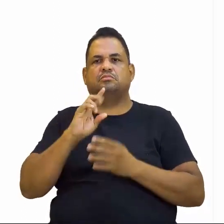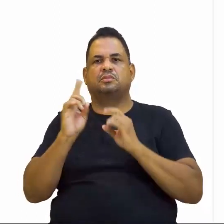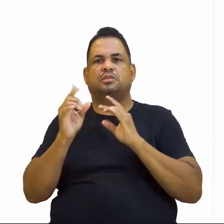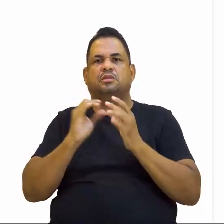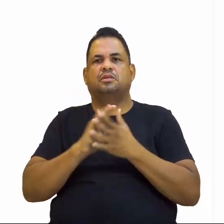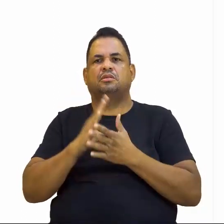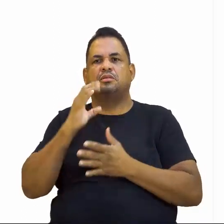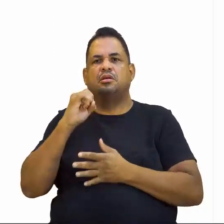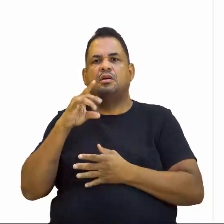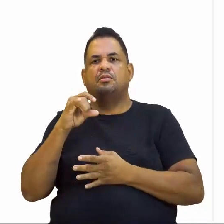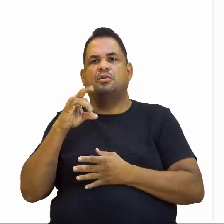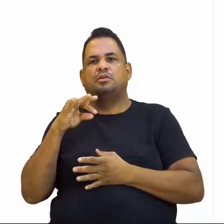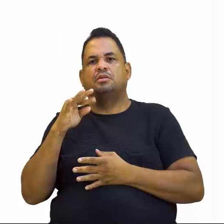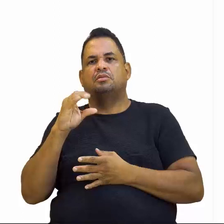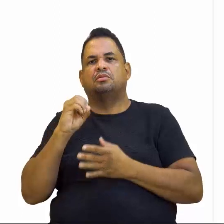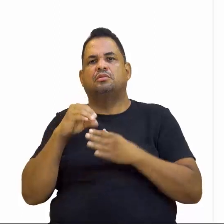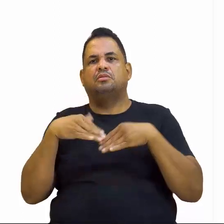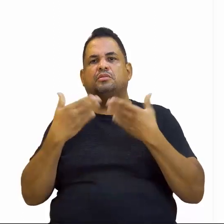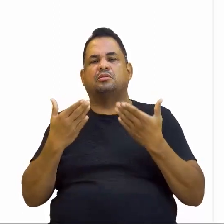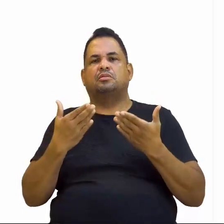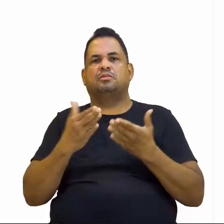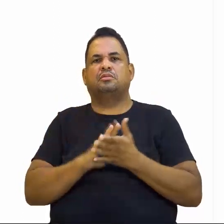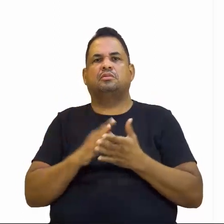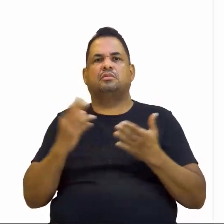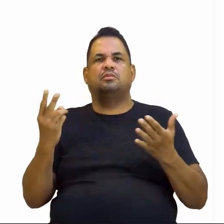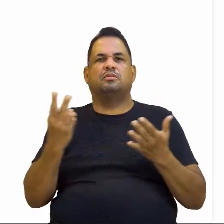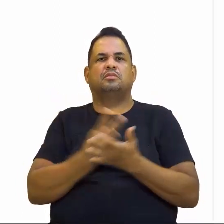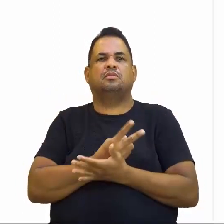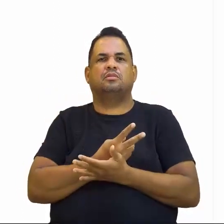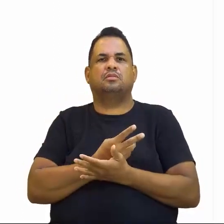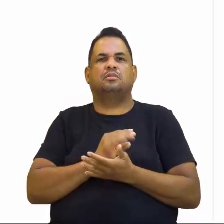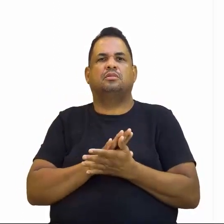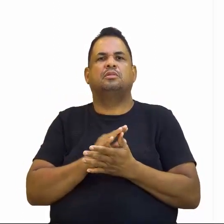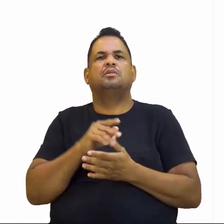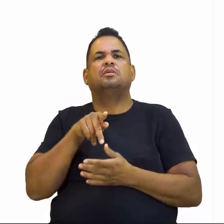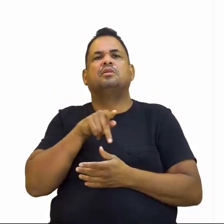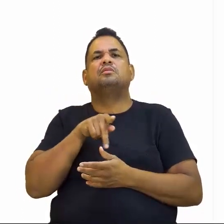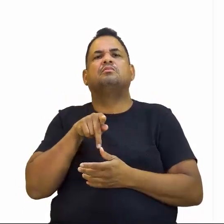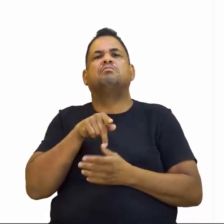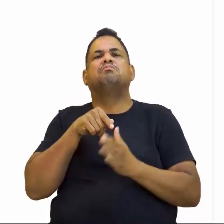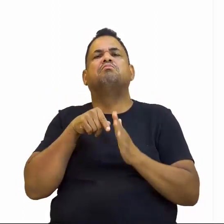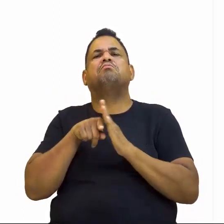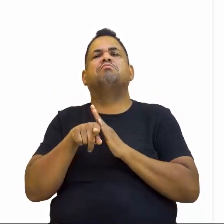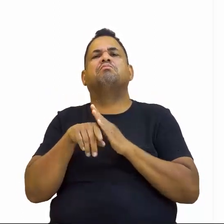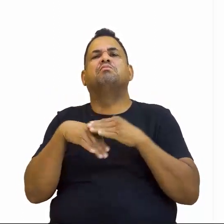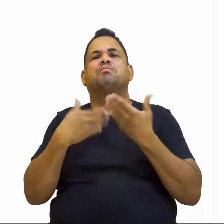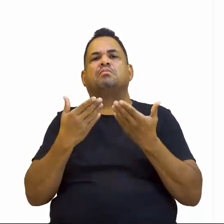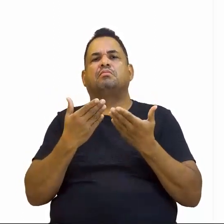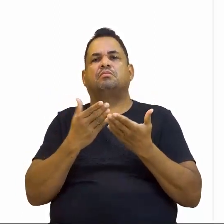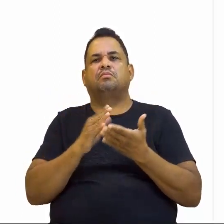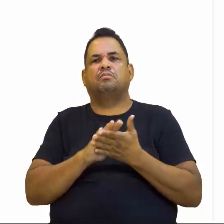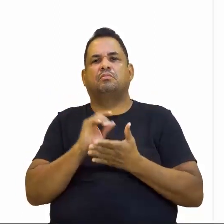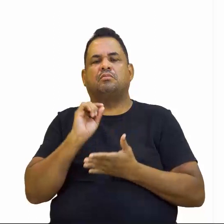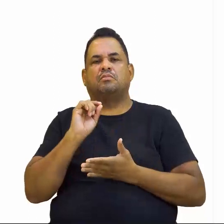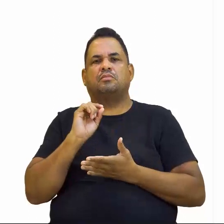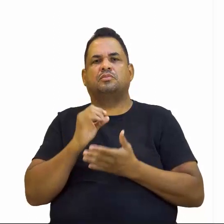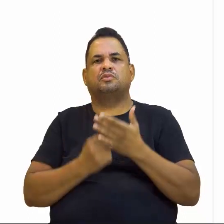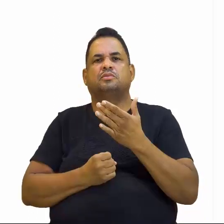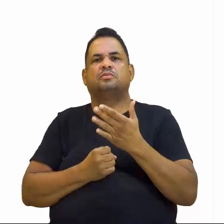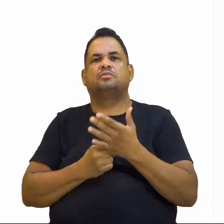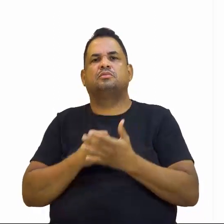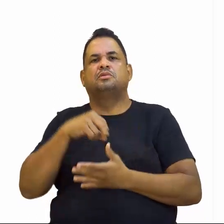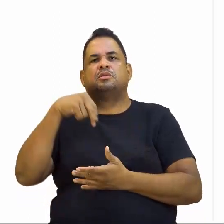carbonato. Mesma coisa ocorre aqui, ó. Professora, nesse bicarbonato de sódio só aparece